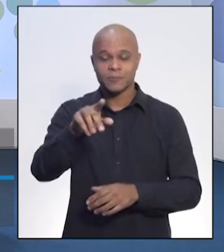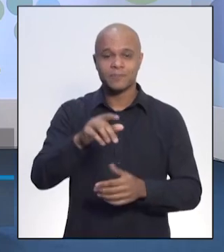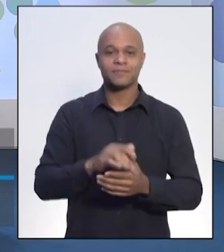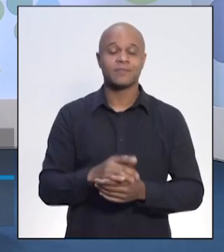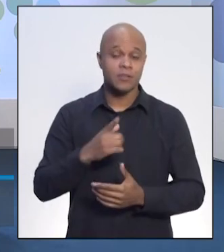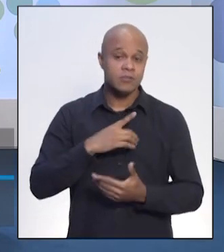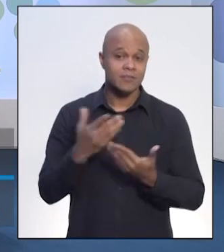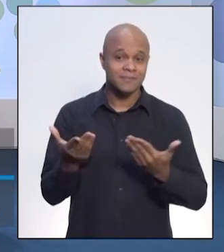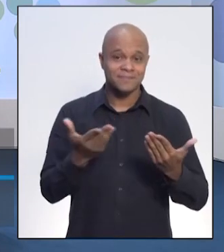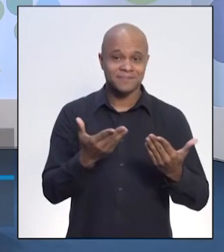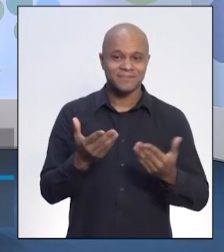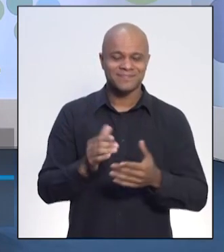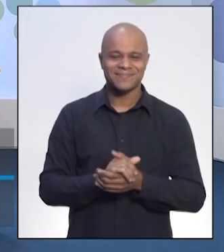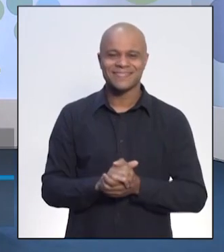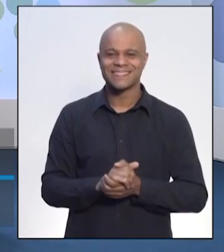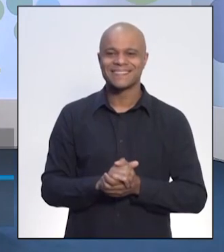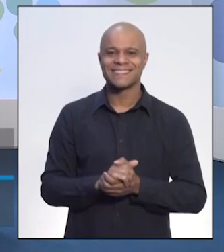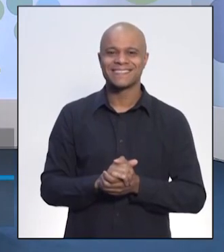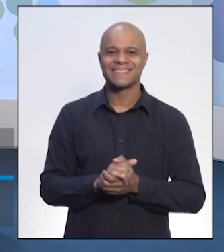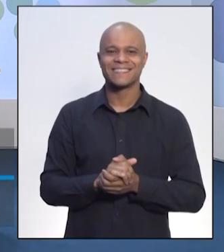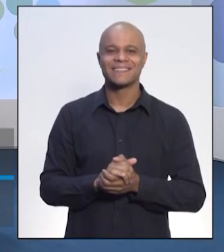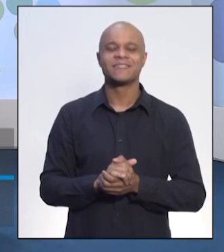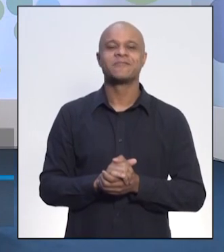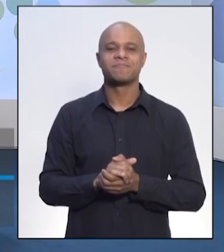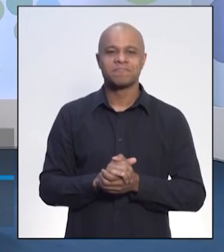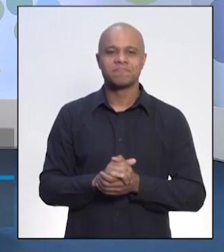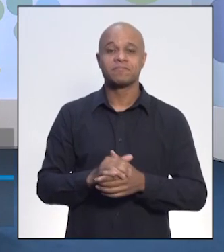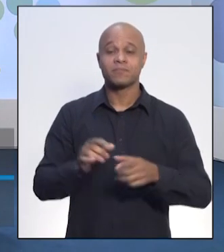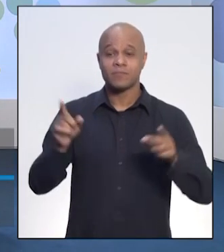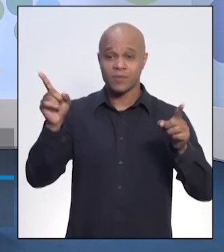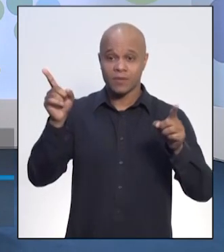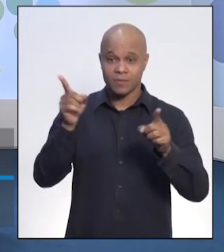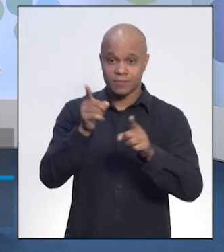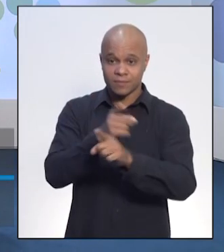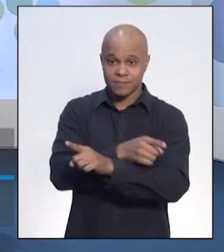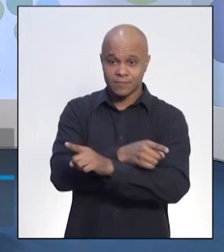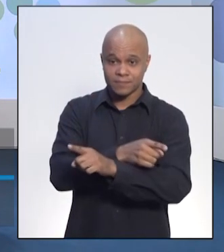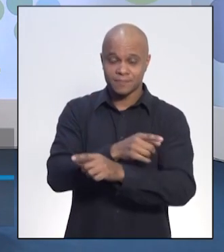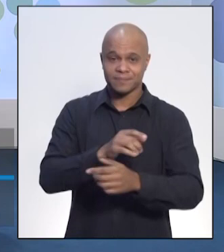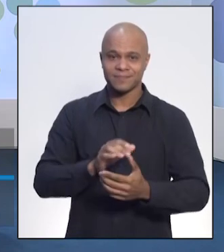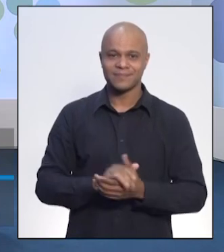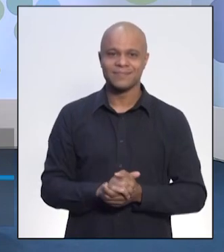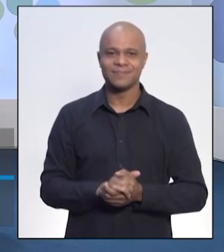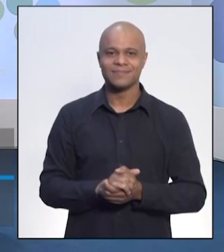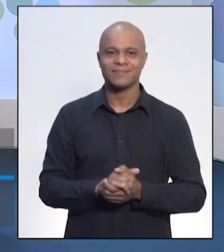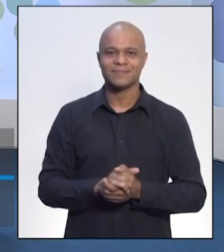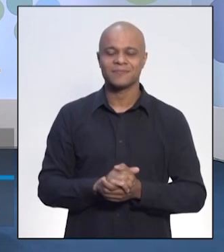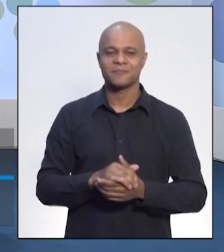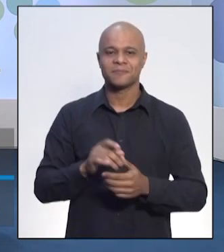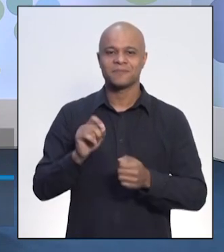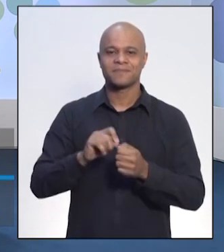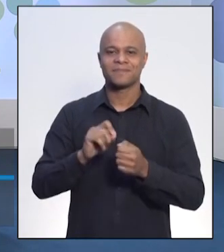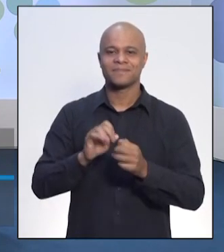tinha isso? Aí, o que eu fiz? Eu desci aqui, ó. Não foi isso que nós fizemos?